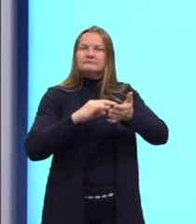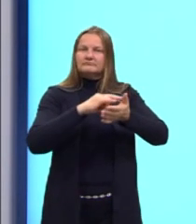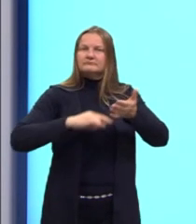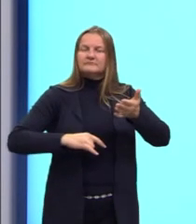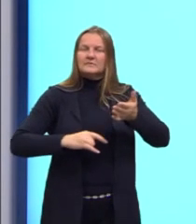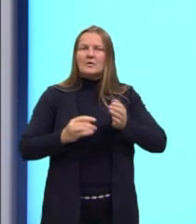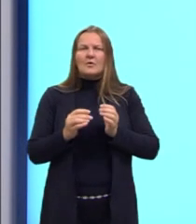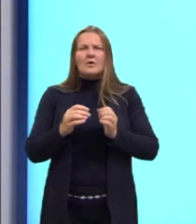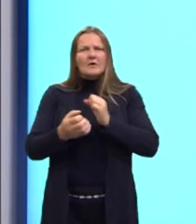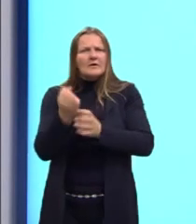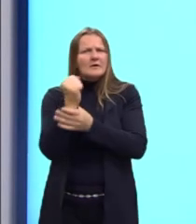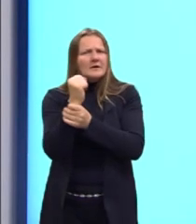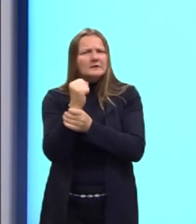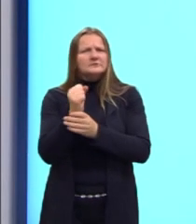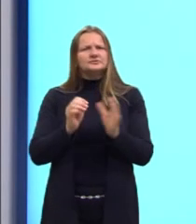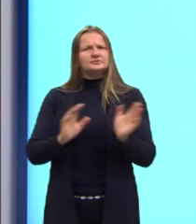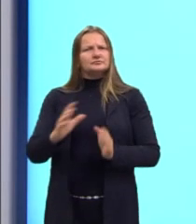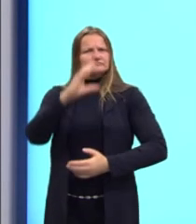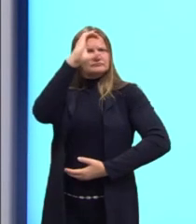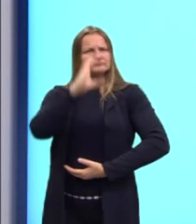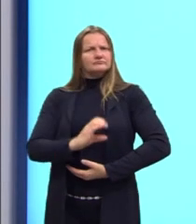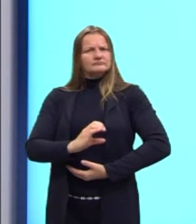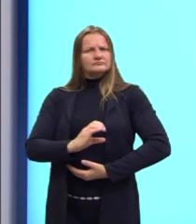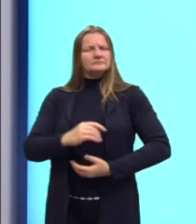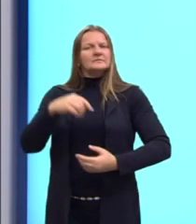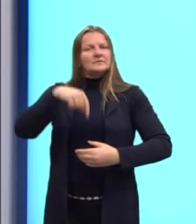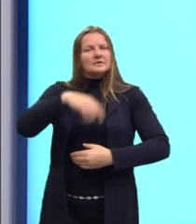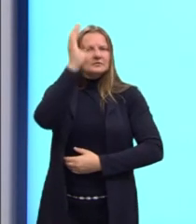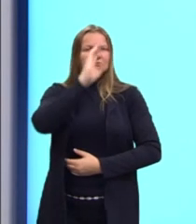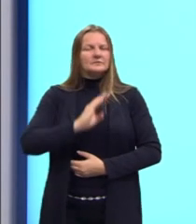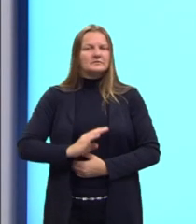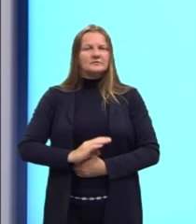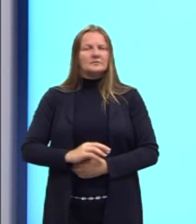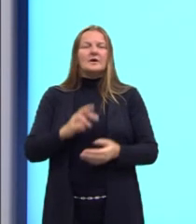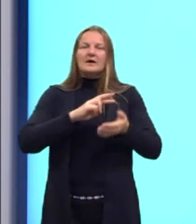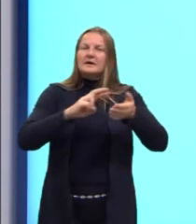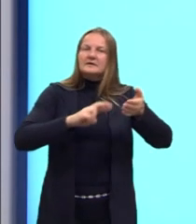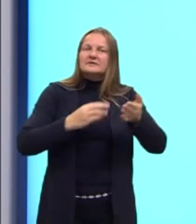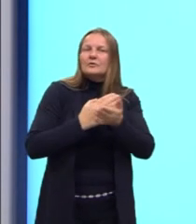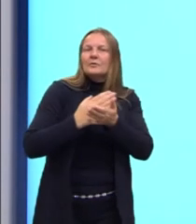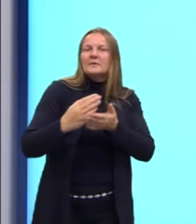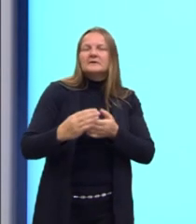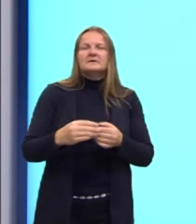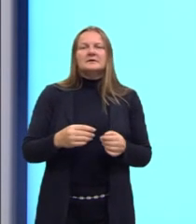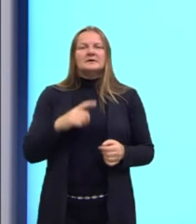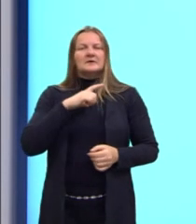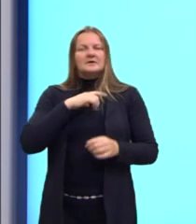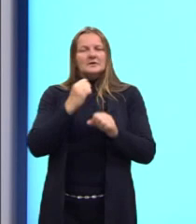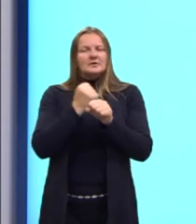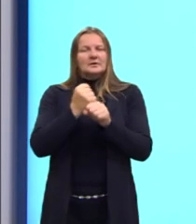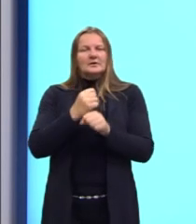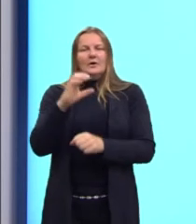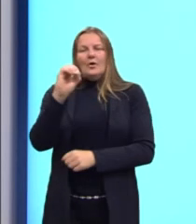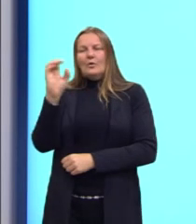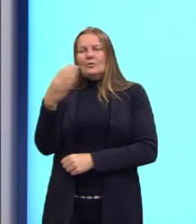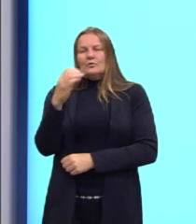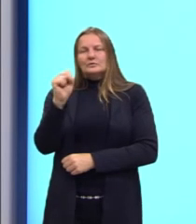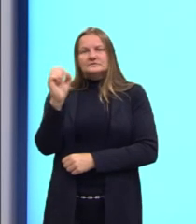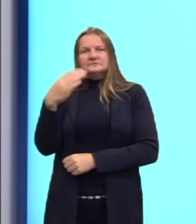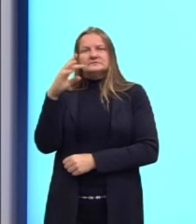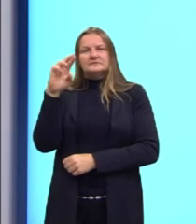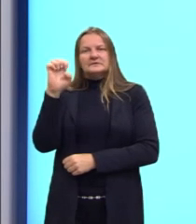Acesso à Cidadania no Brasil. E a redação começa assim. Em sua obra, Os Retirantes,